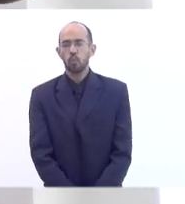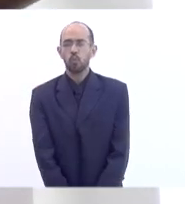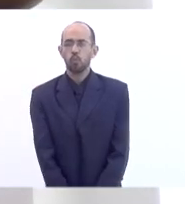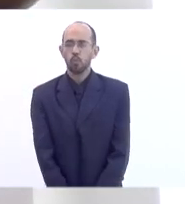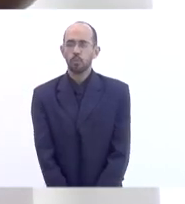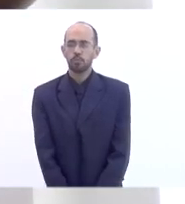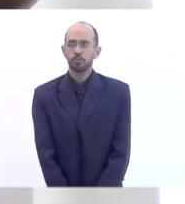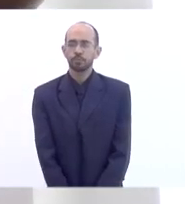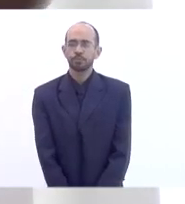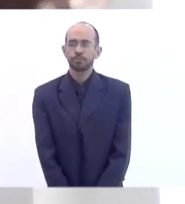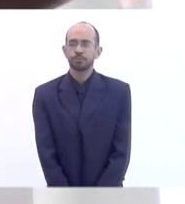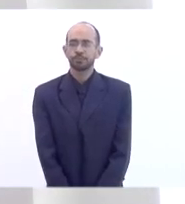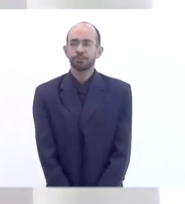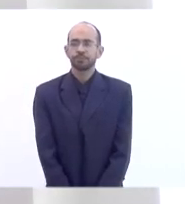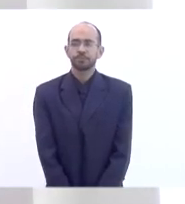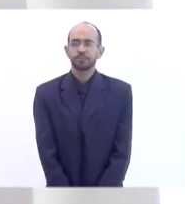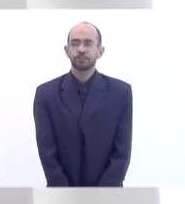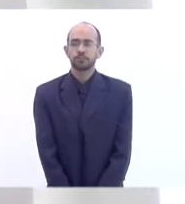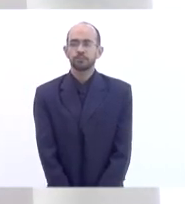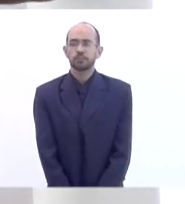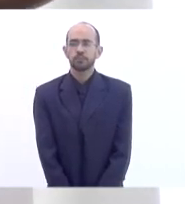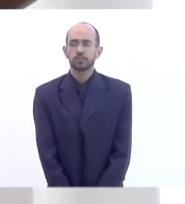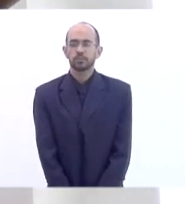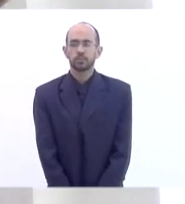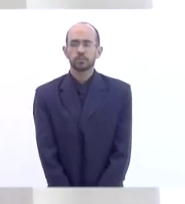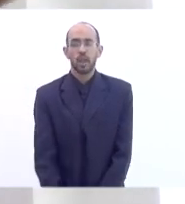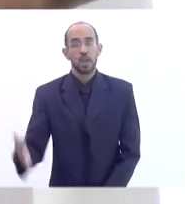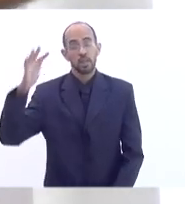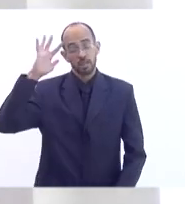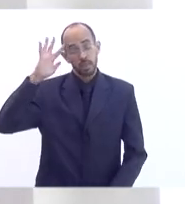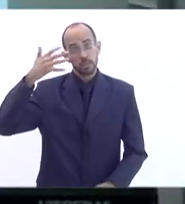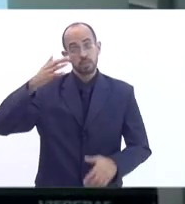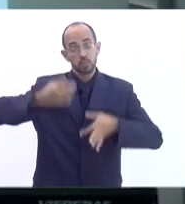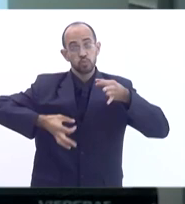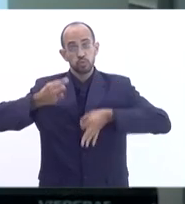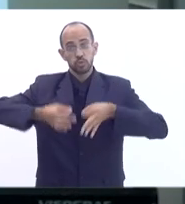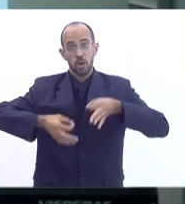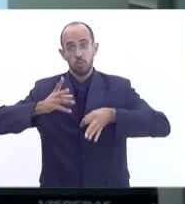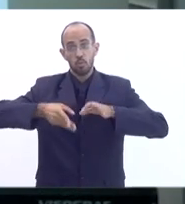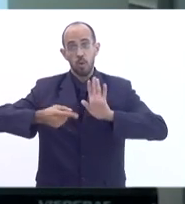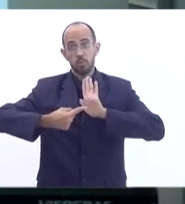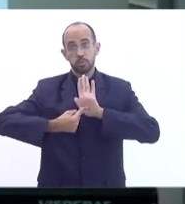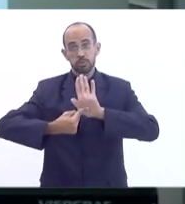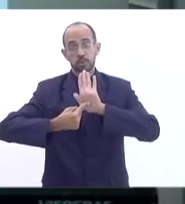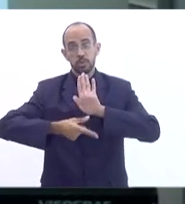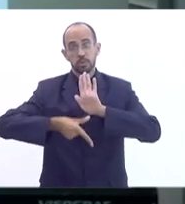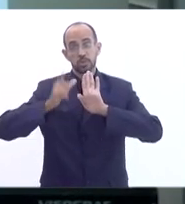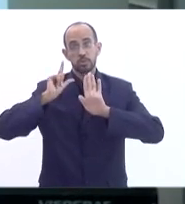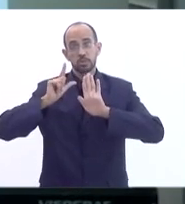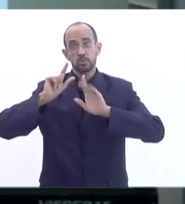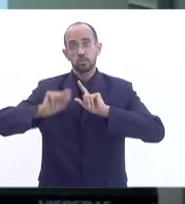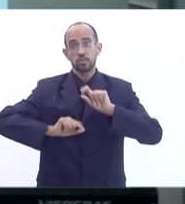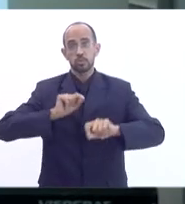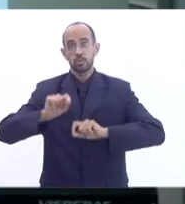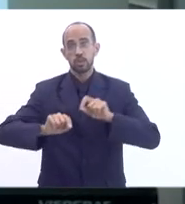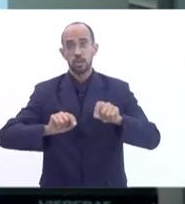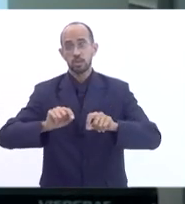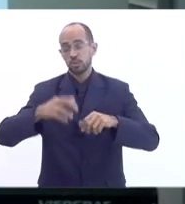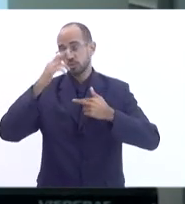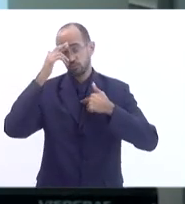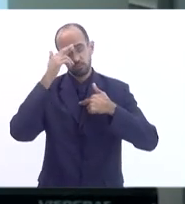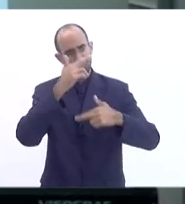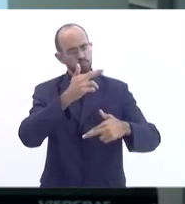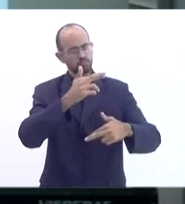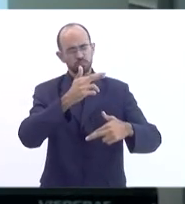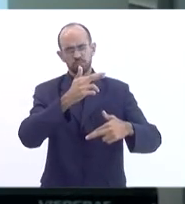a decisão judicial como mostrei anteriormente nós cumprimos de forma imediata